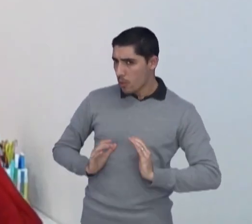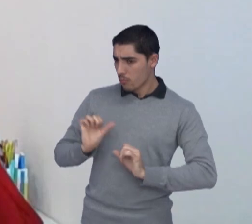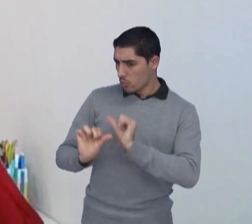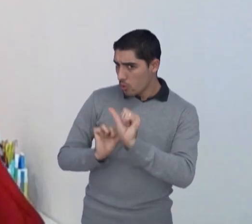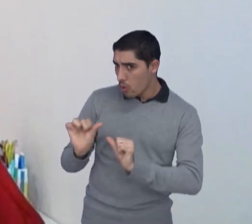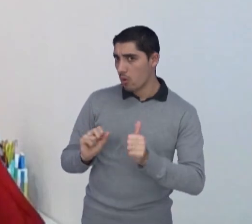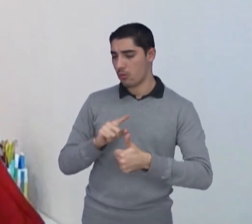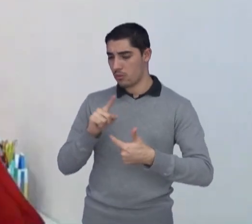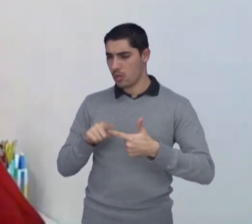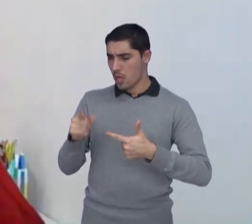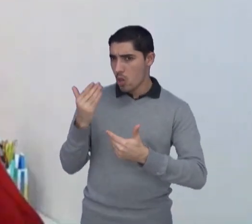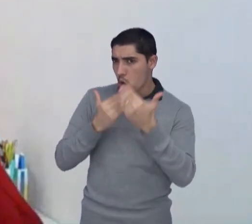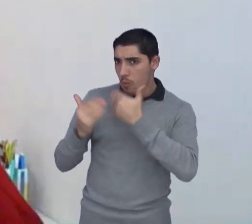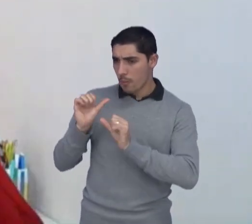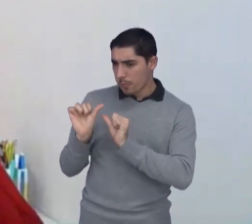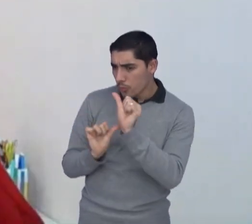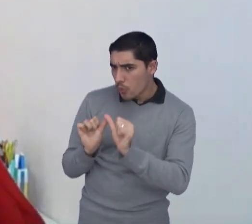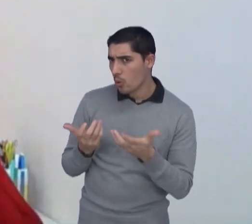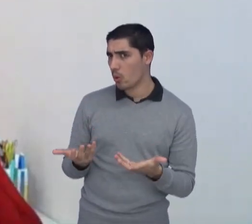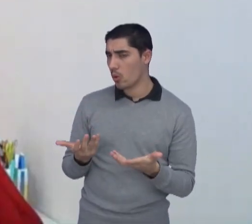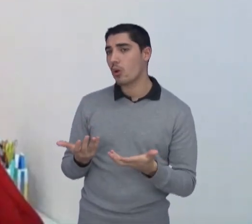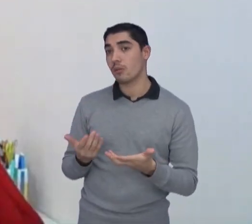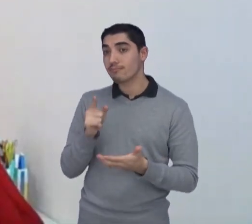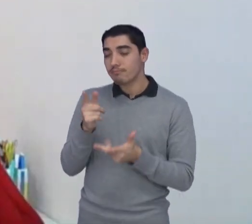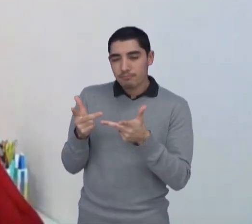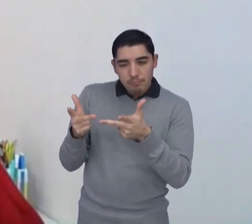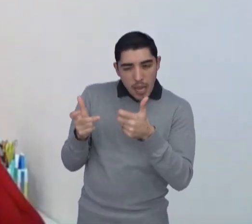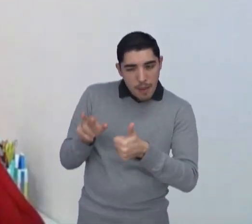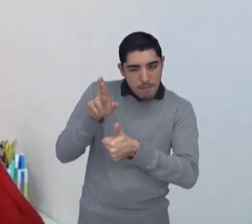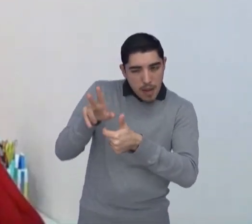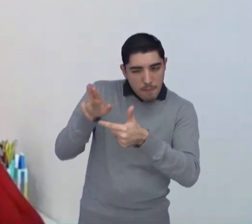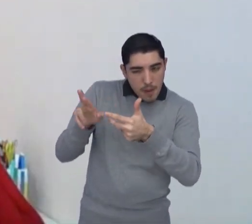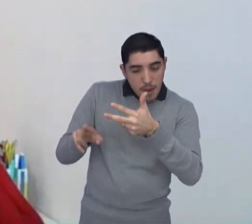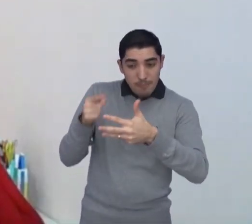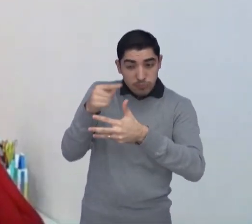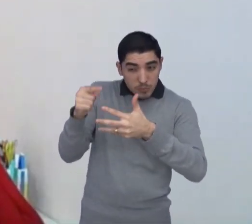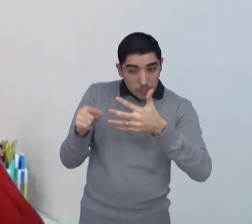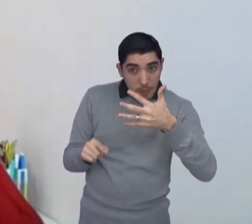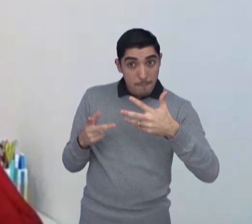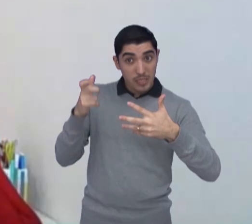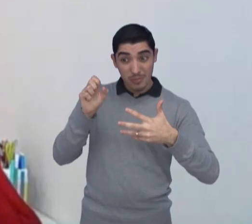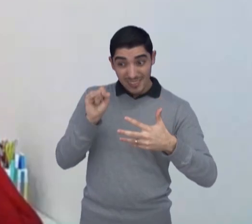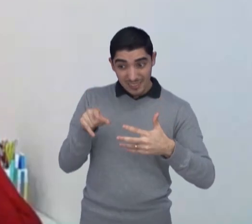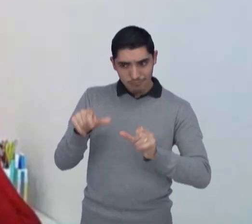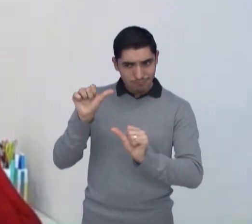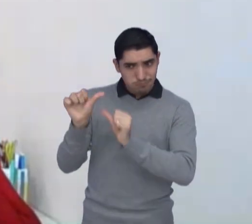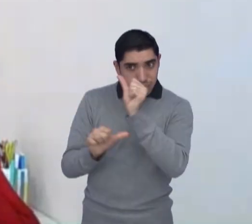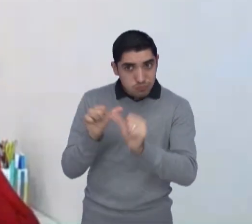comportamentais, alimentares, tudo isso são indícios, são sinais de que algo pode não estar